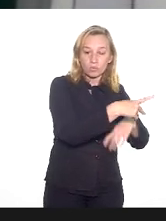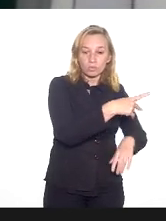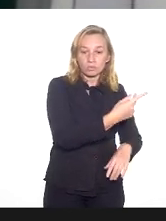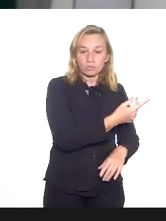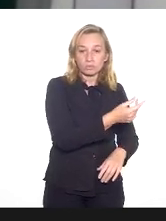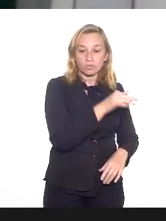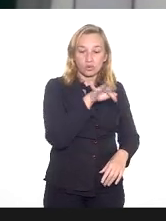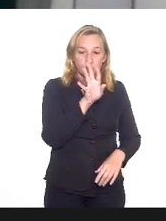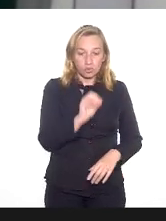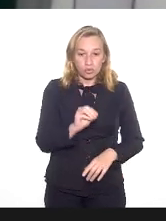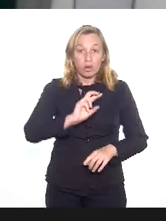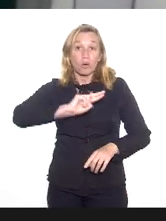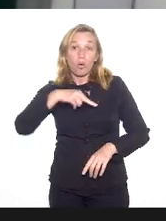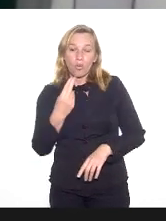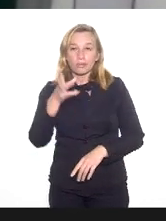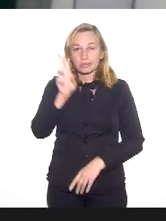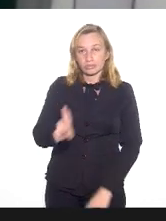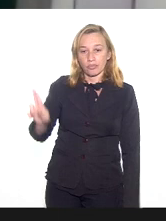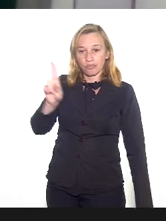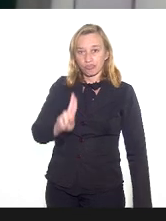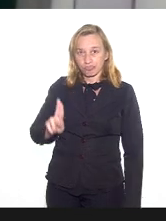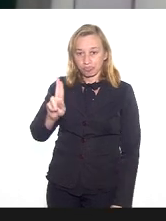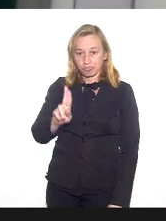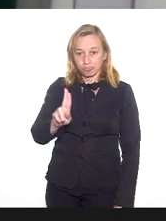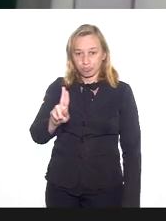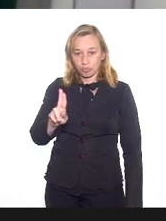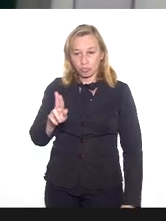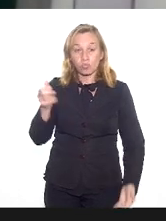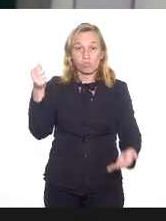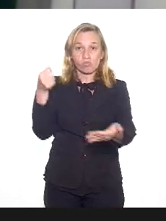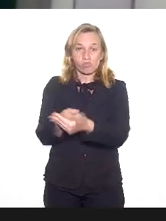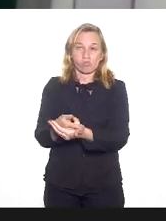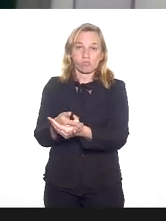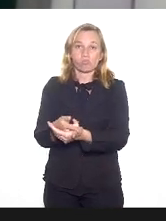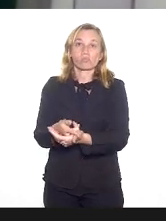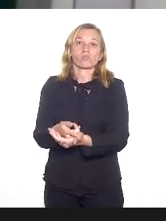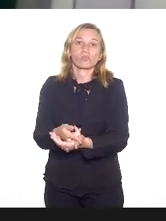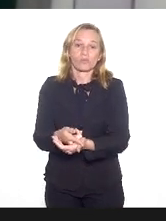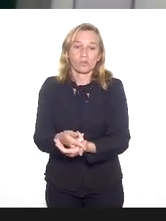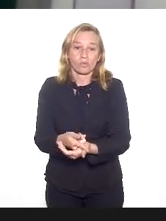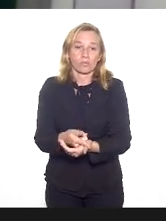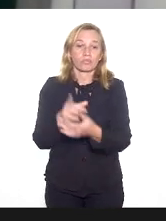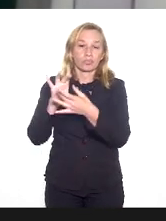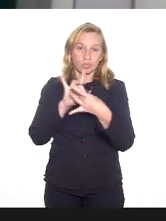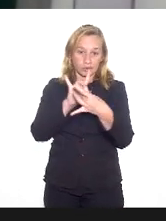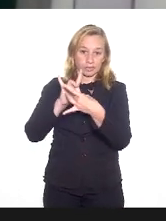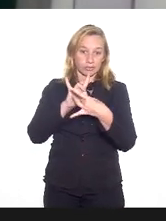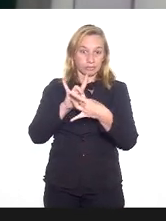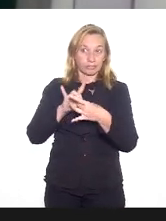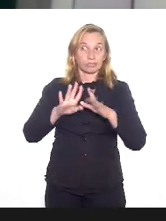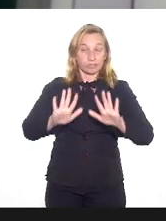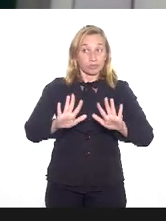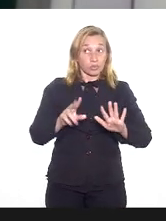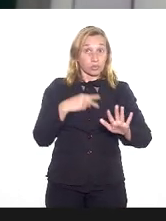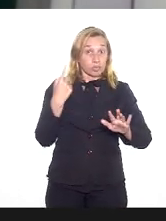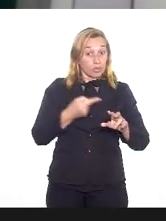quando são utilizados para efetuar pagamentos à União. Ora,